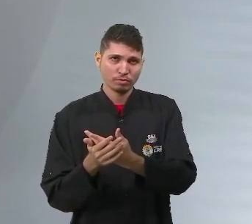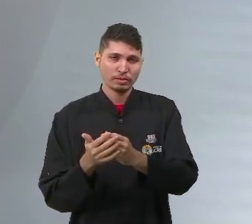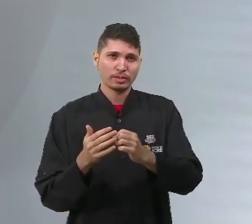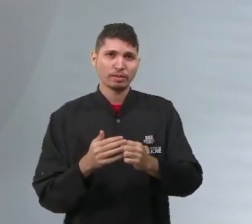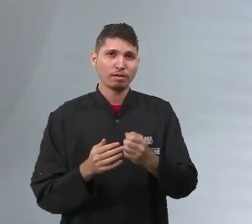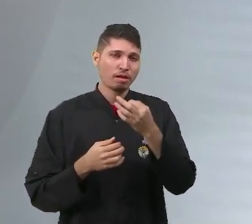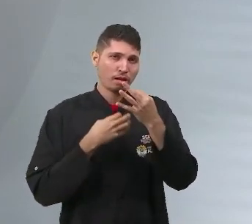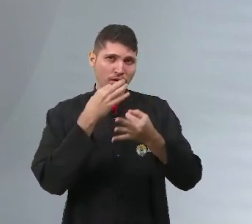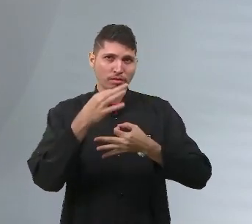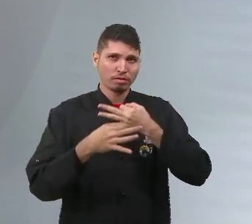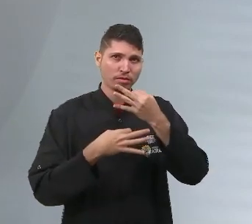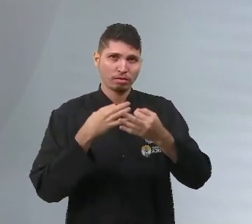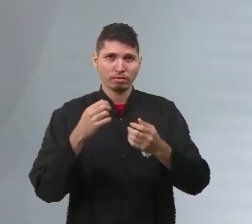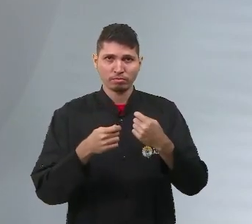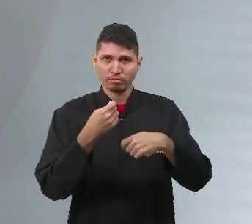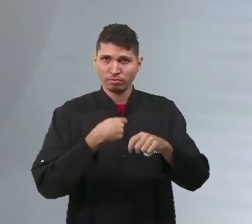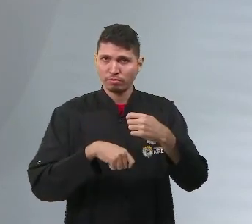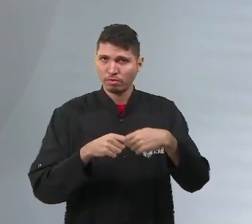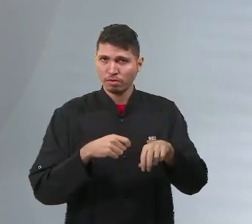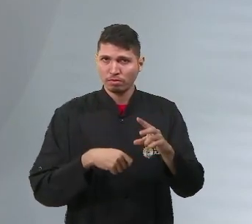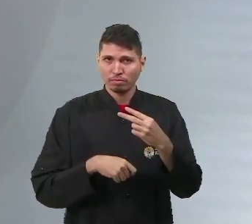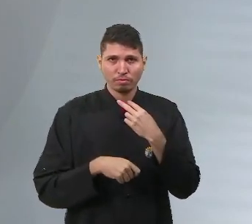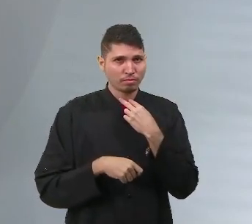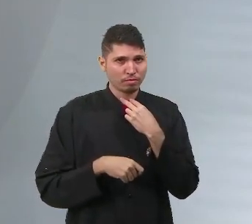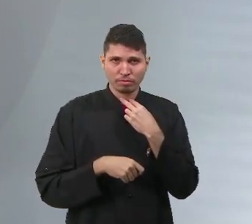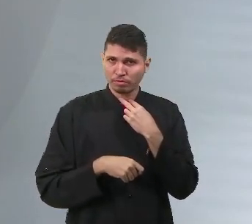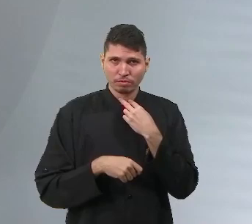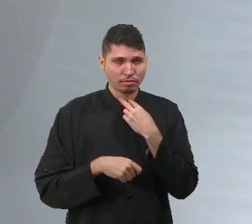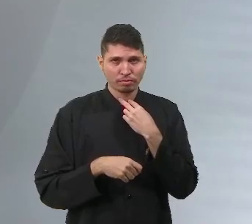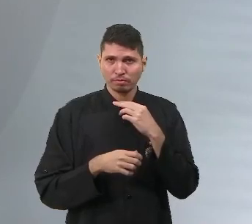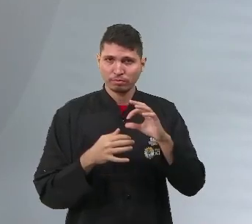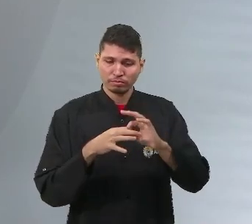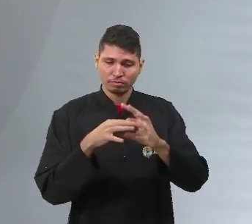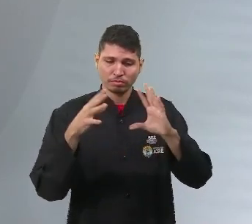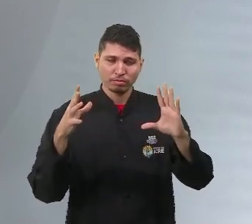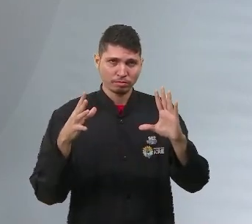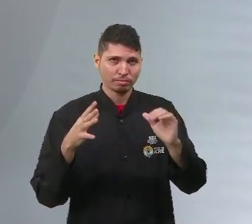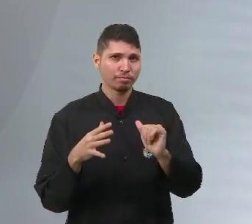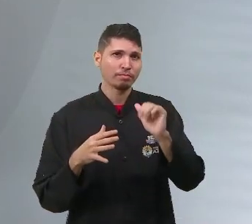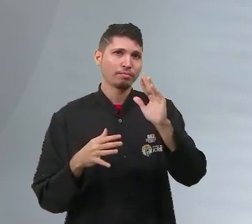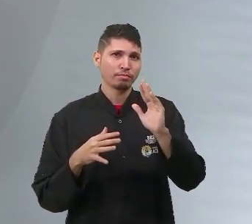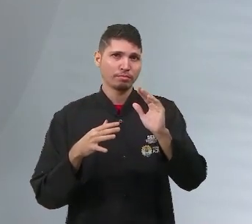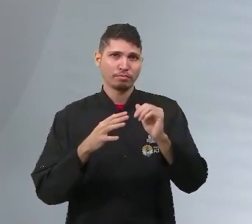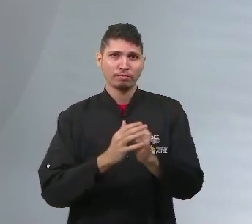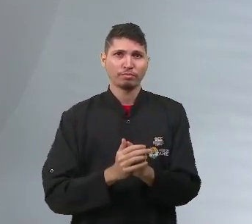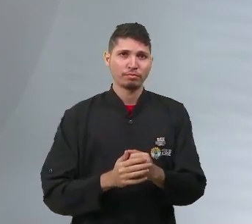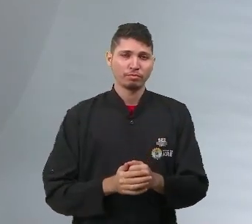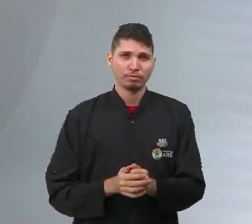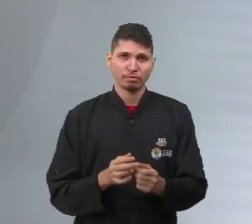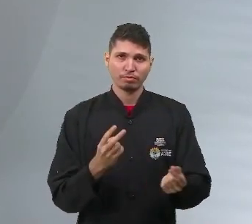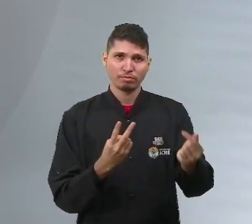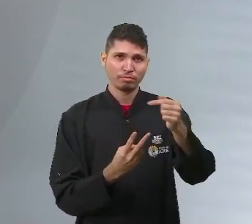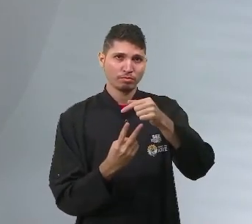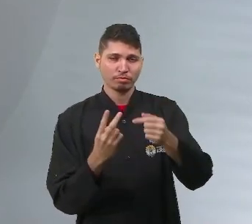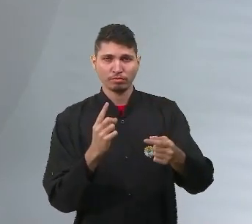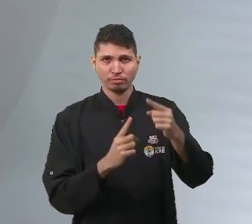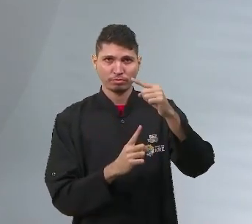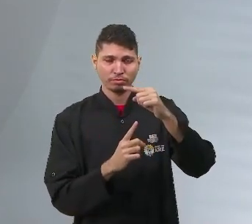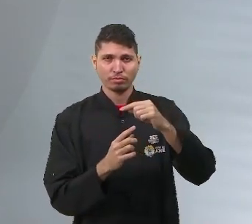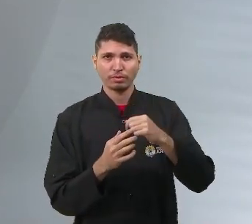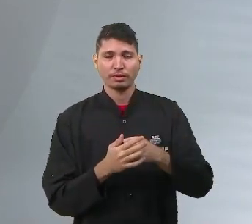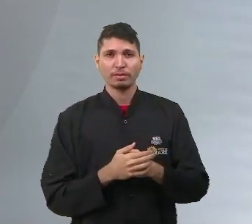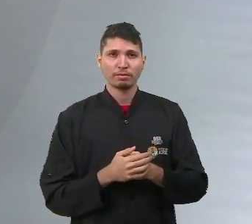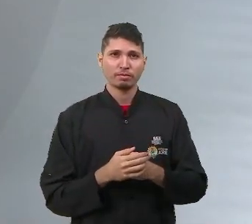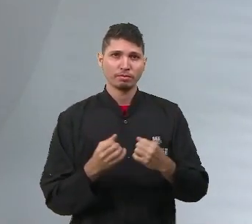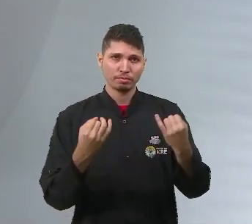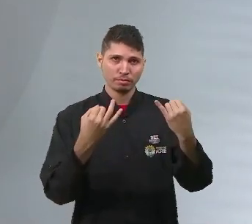deveria passar por essa intervenção do Estado, mas sim ser mais liberal. Então, você tem duas formas econômicas que são citadas na questão.